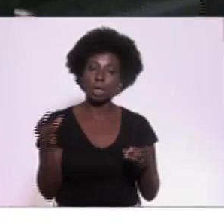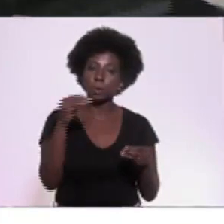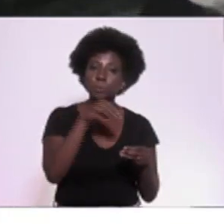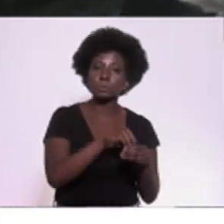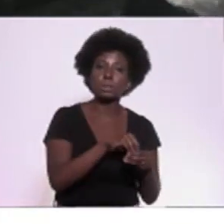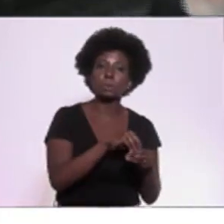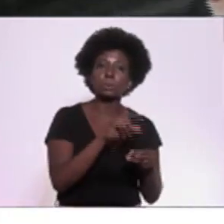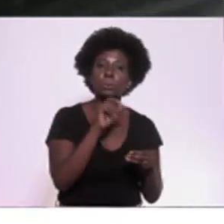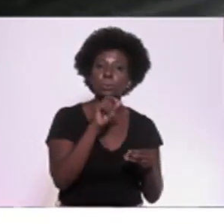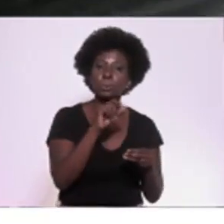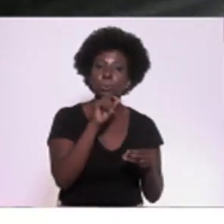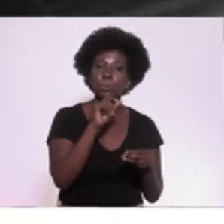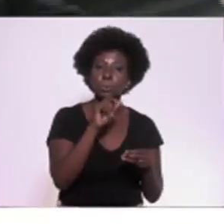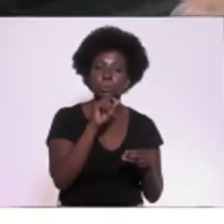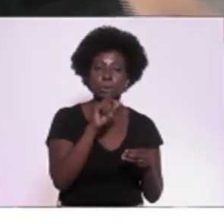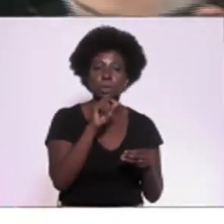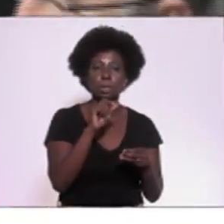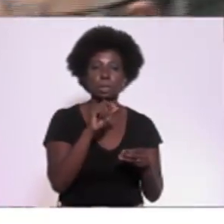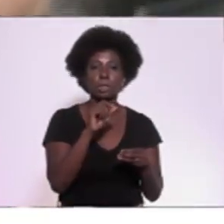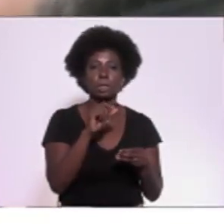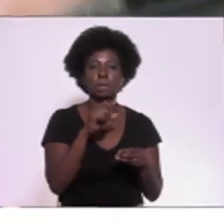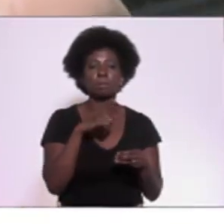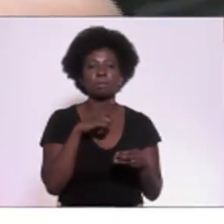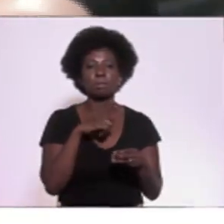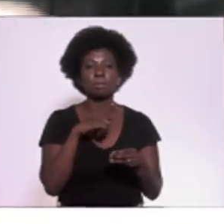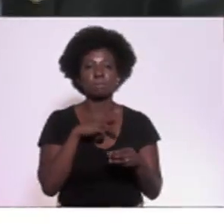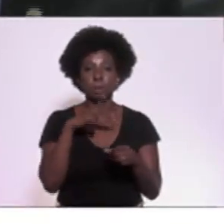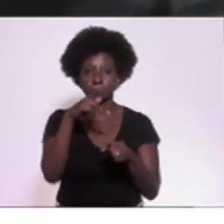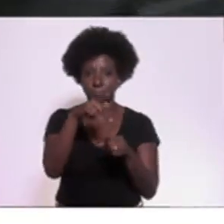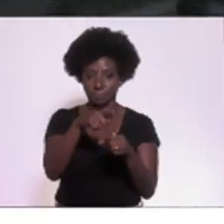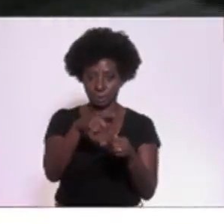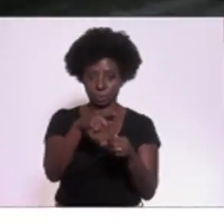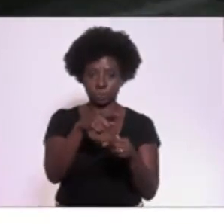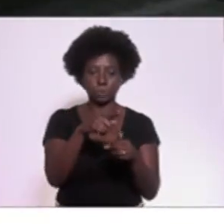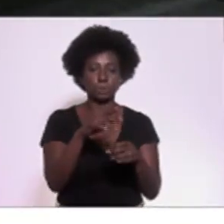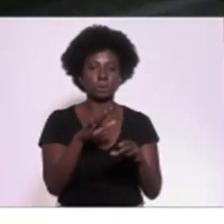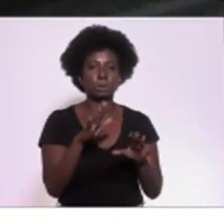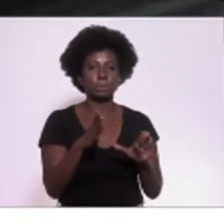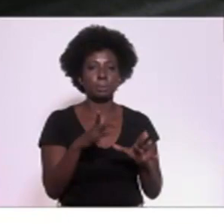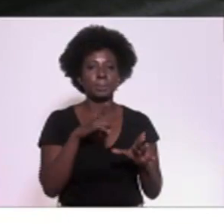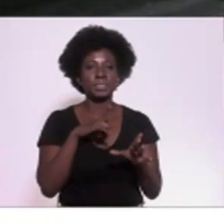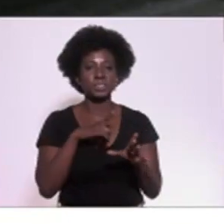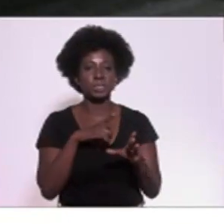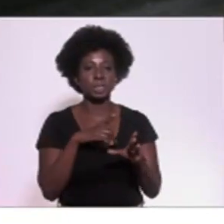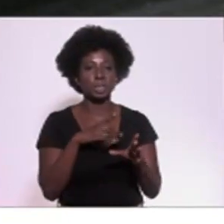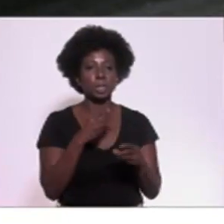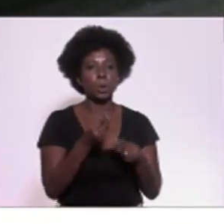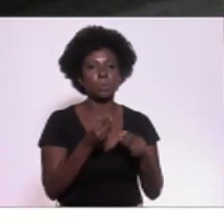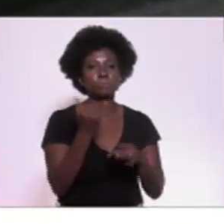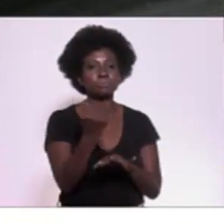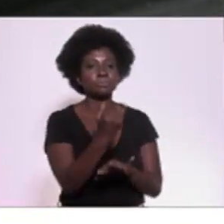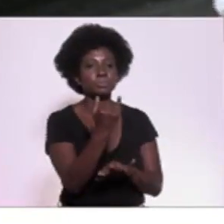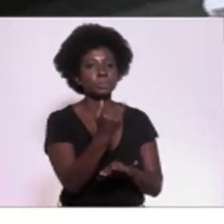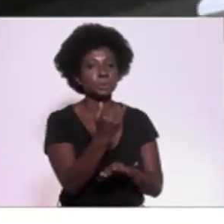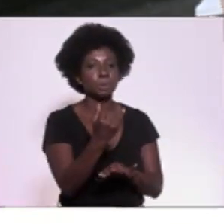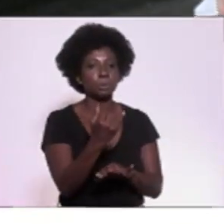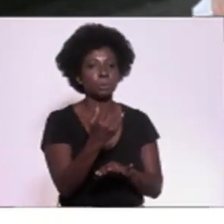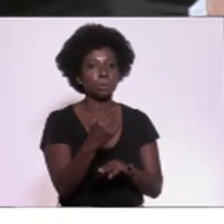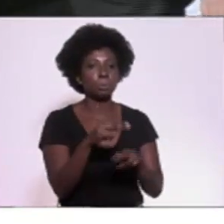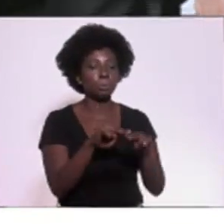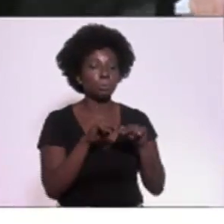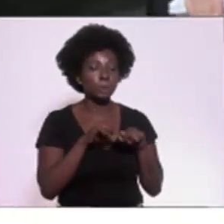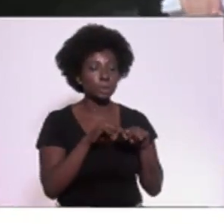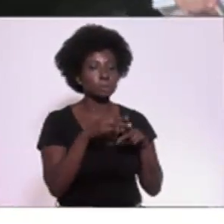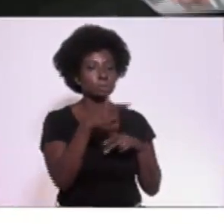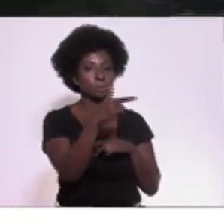onde está citando previsão de receita de royalties, a inclusão do termo participações especiais. Por isso que deram, são 7